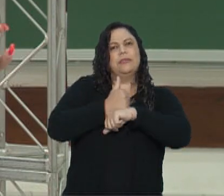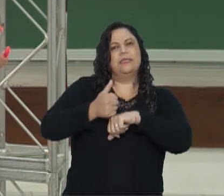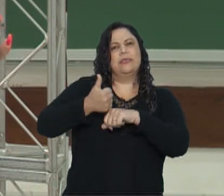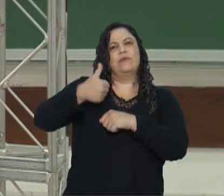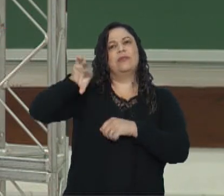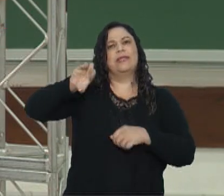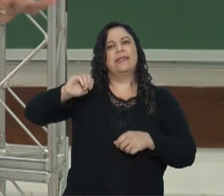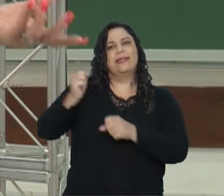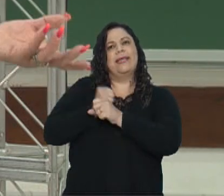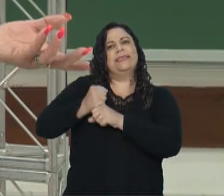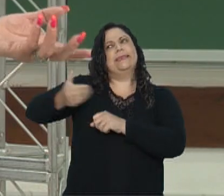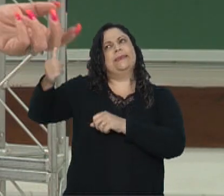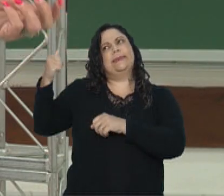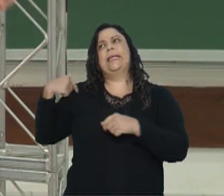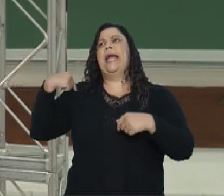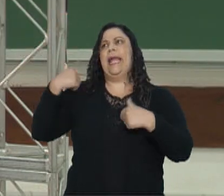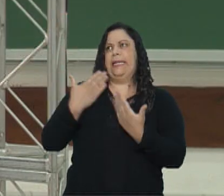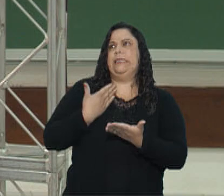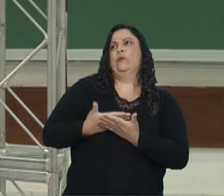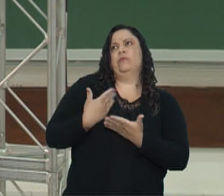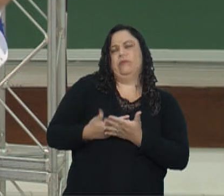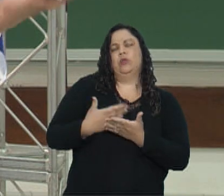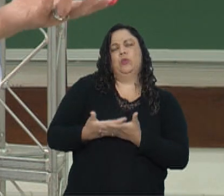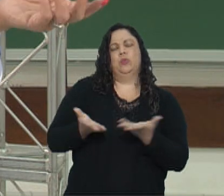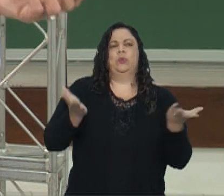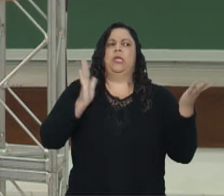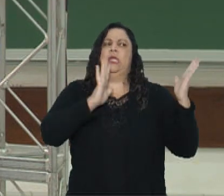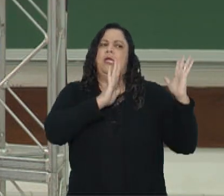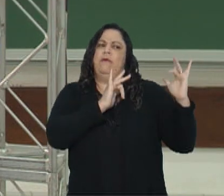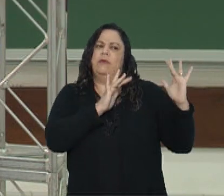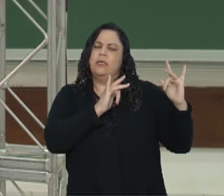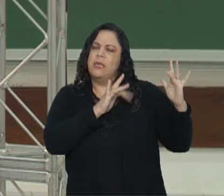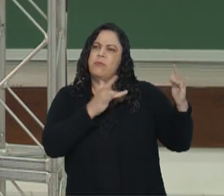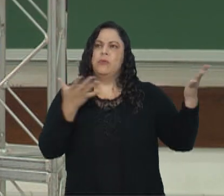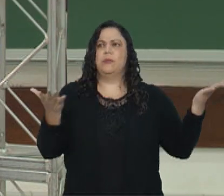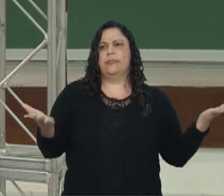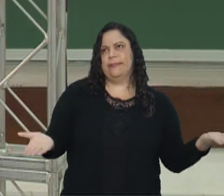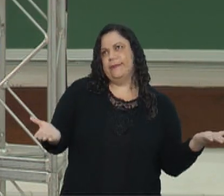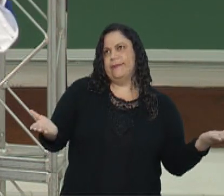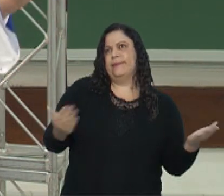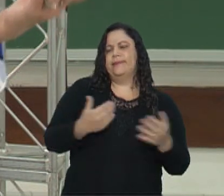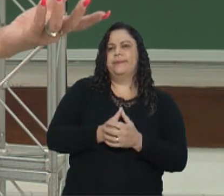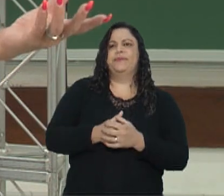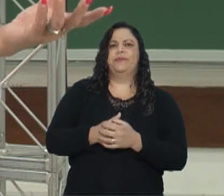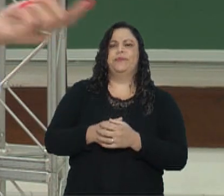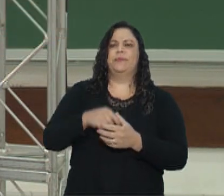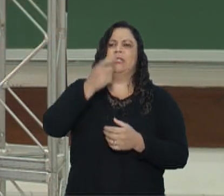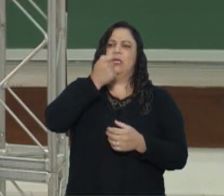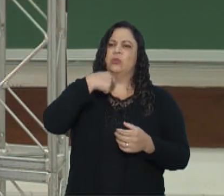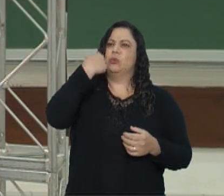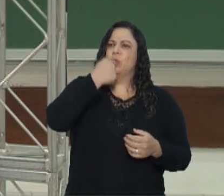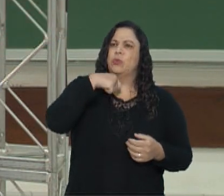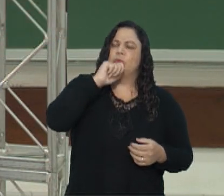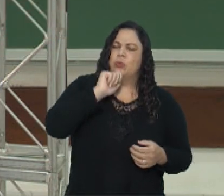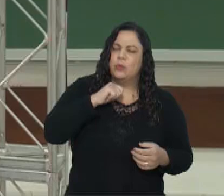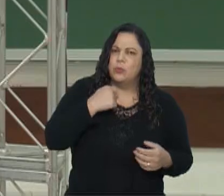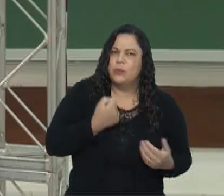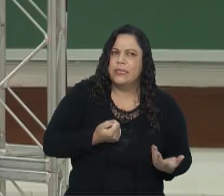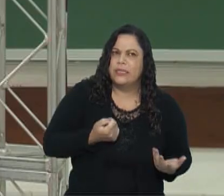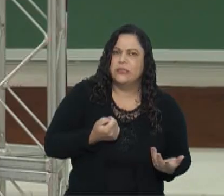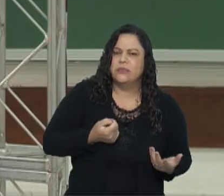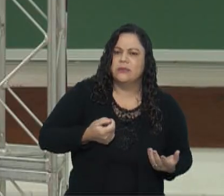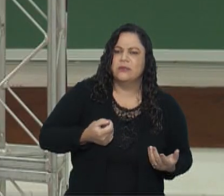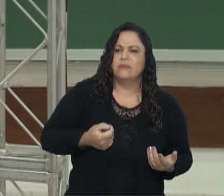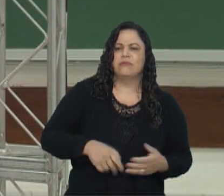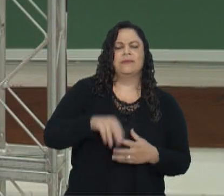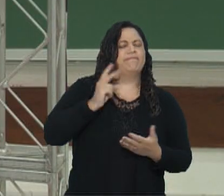Ah, eu estudava, eu namorava, eu tomava muito sorvete. Isso foi uma vez? Não, foi várias